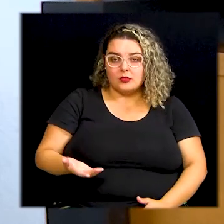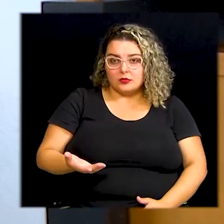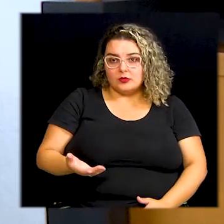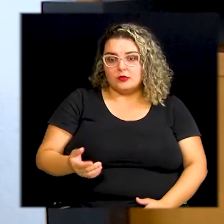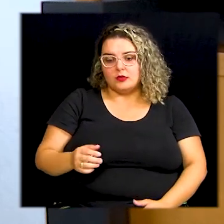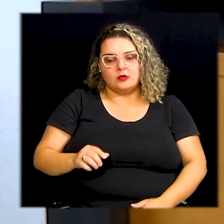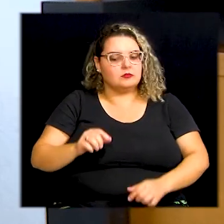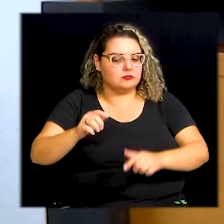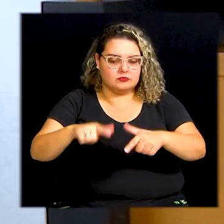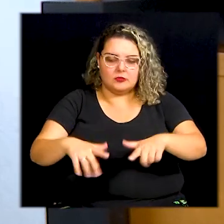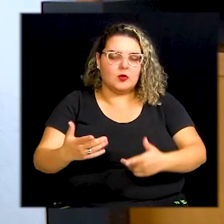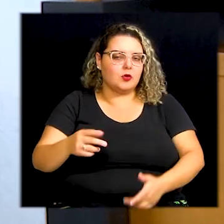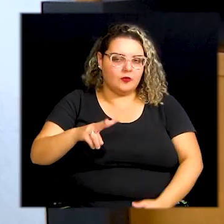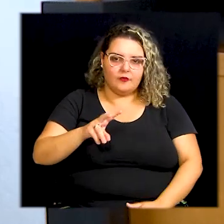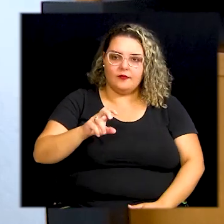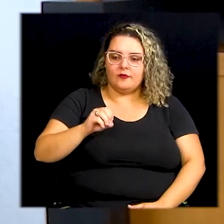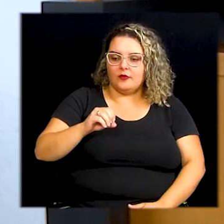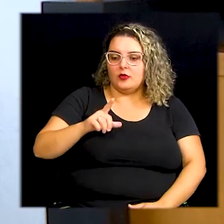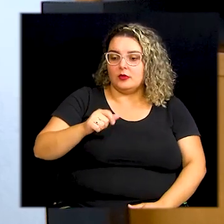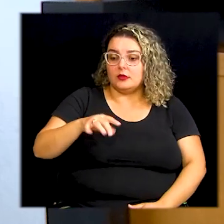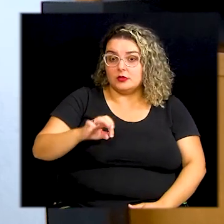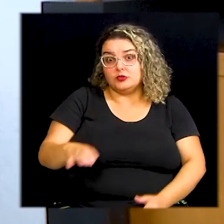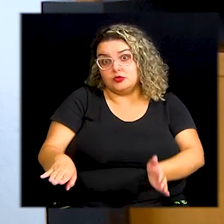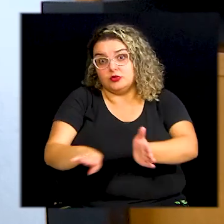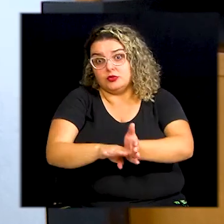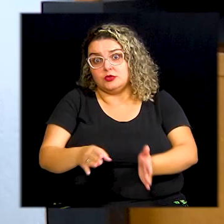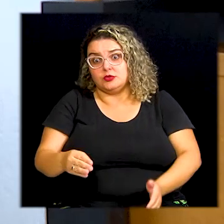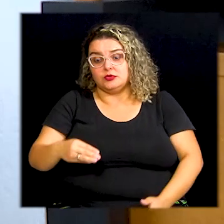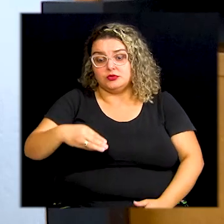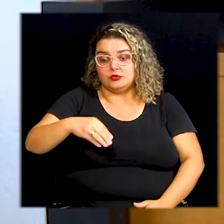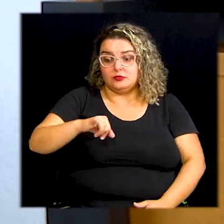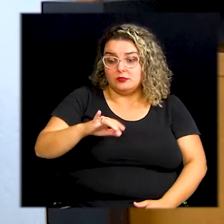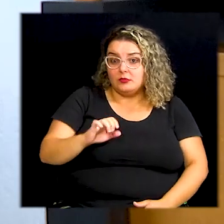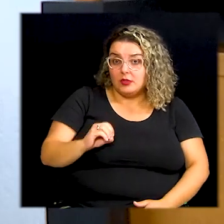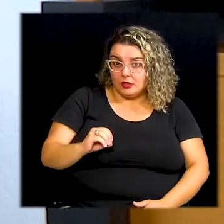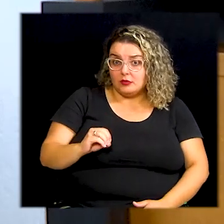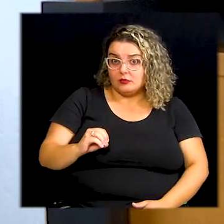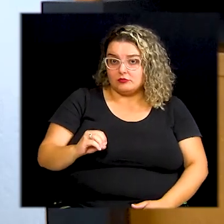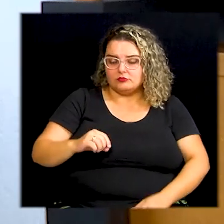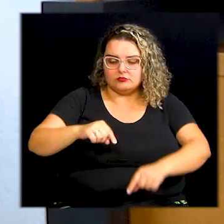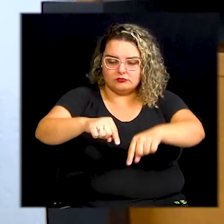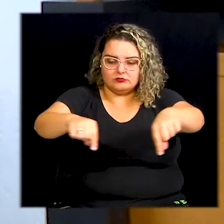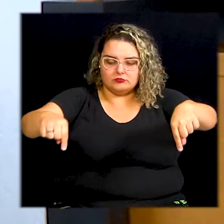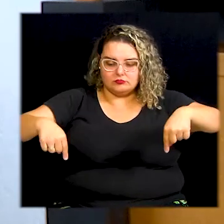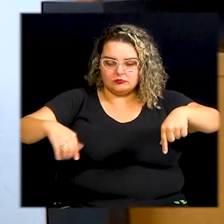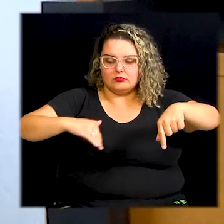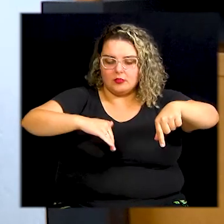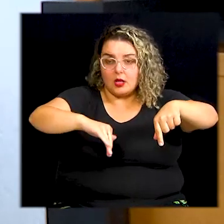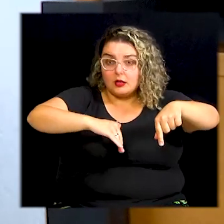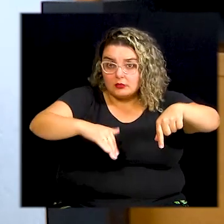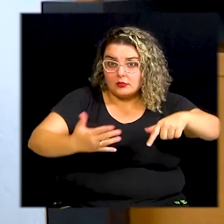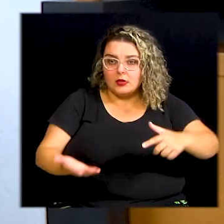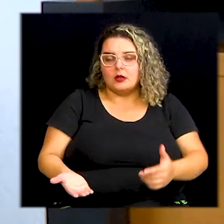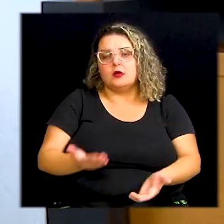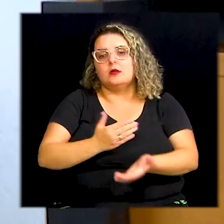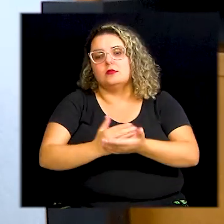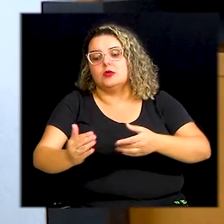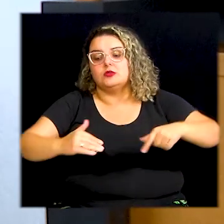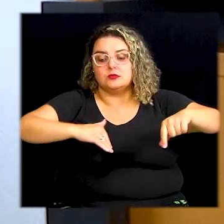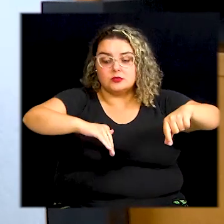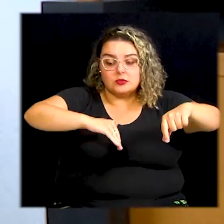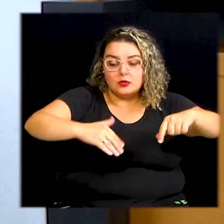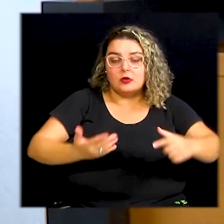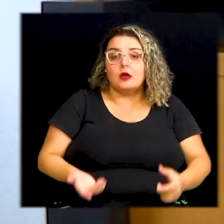começou a colocar eu de volante, aí quando eu cheguei na Ponte, eu cheguei até de meio campo. Aí comecei a jogar de